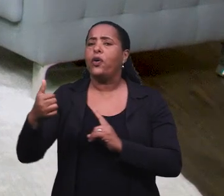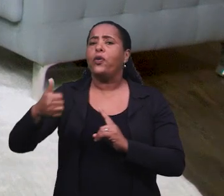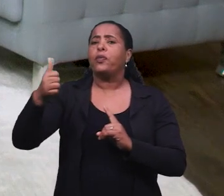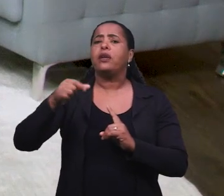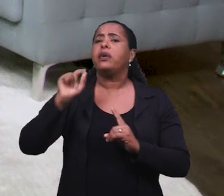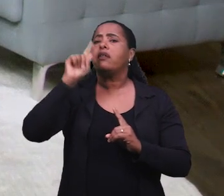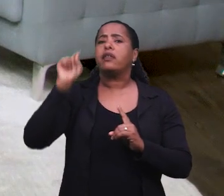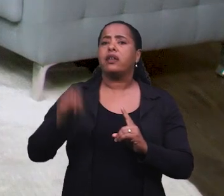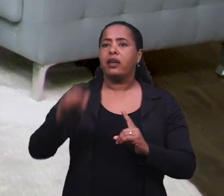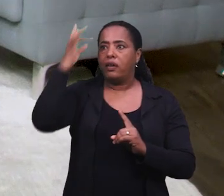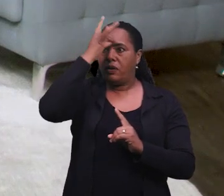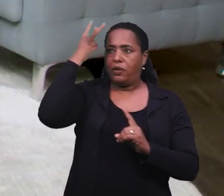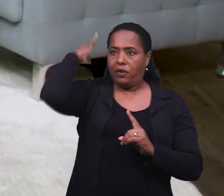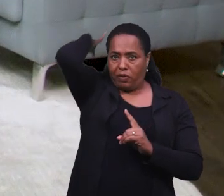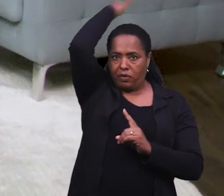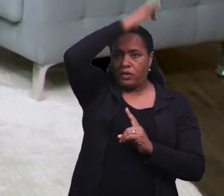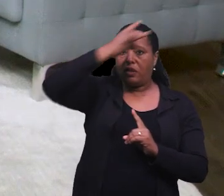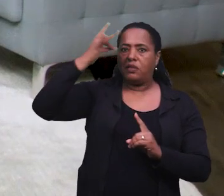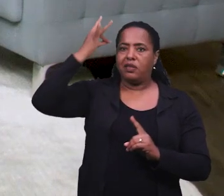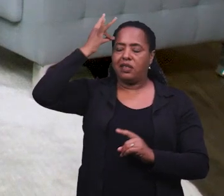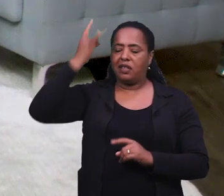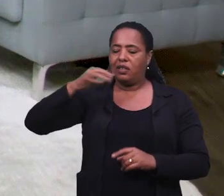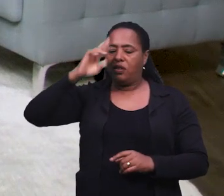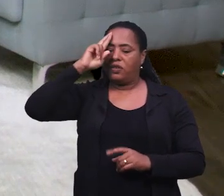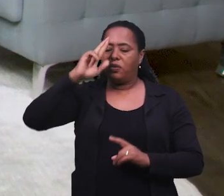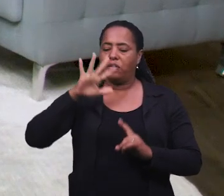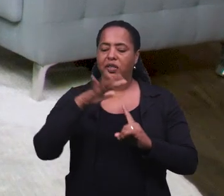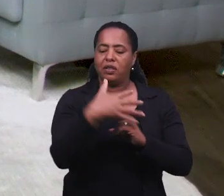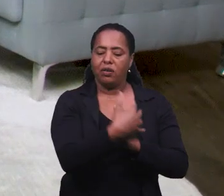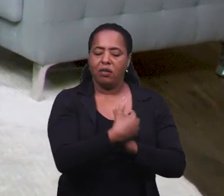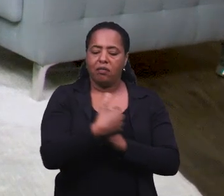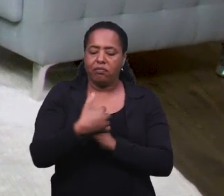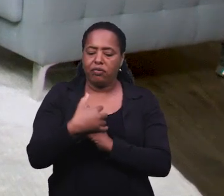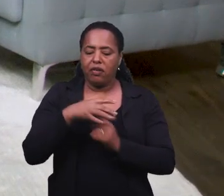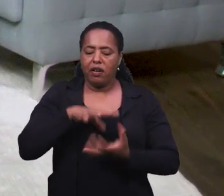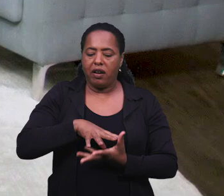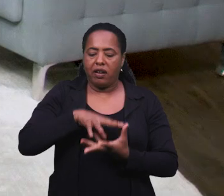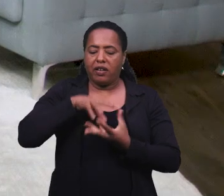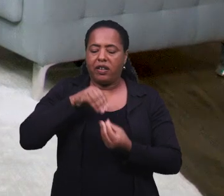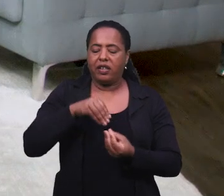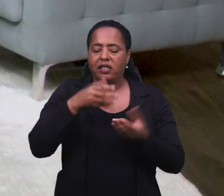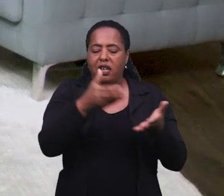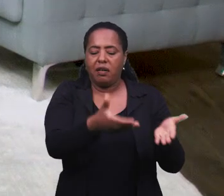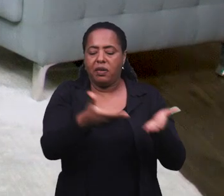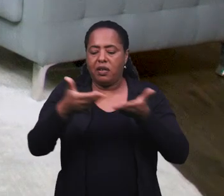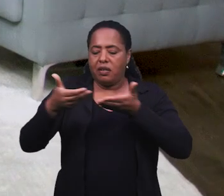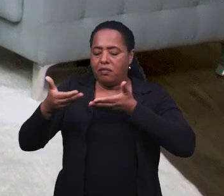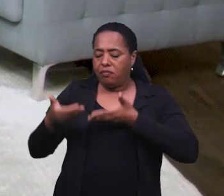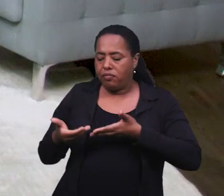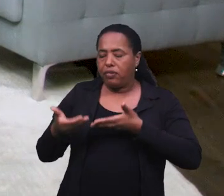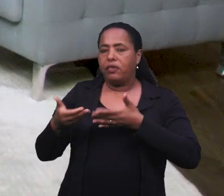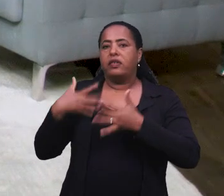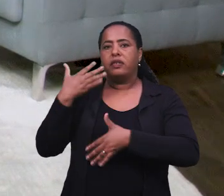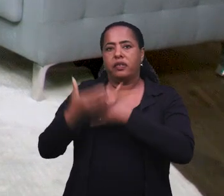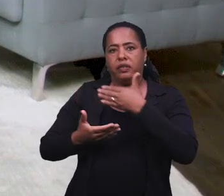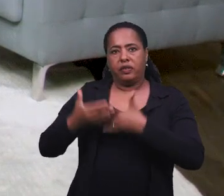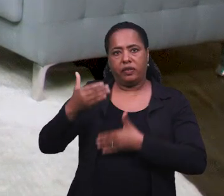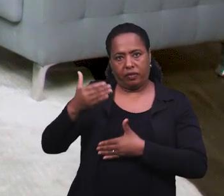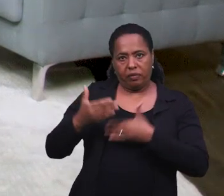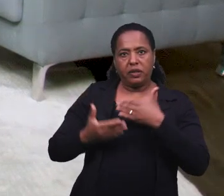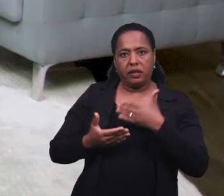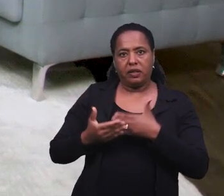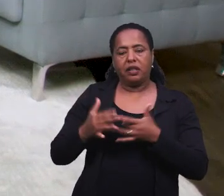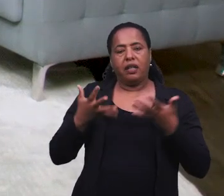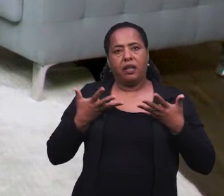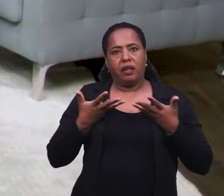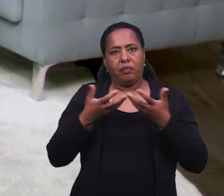Gedair, nós falamos de uma assistência, nós falamos de um cuidado, nós falamos de algo que é tão importante, que é vivido todos